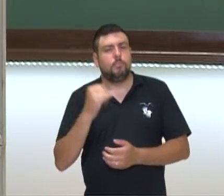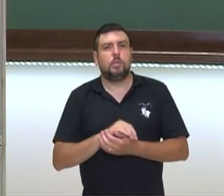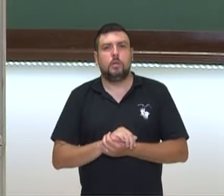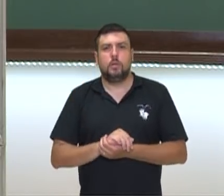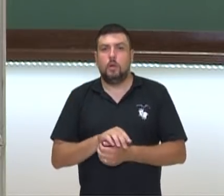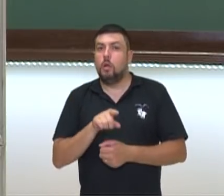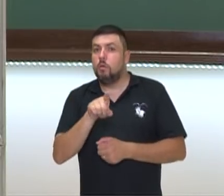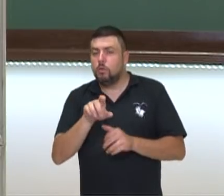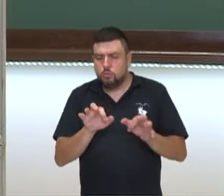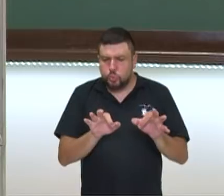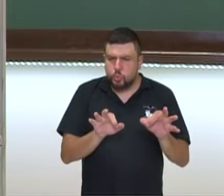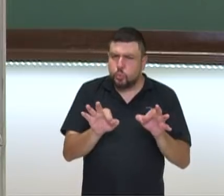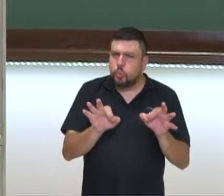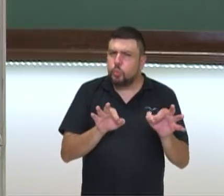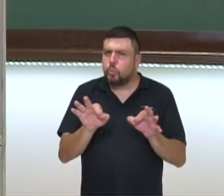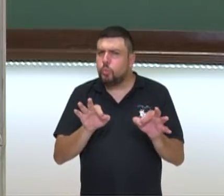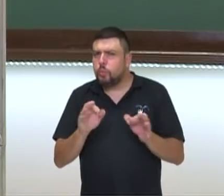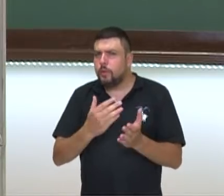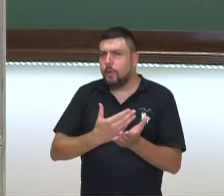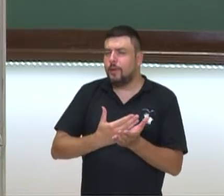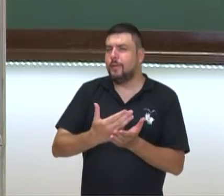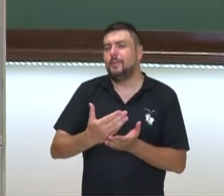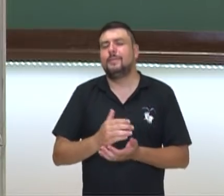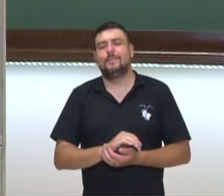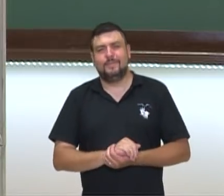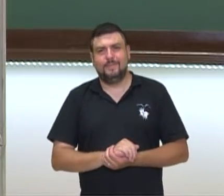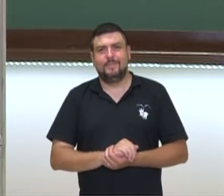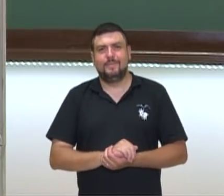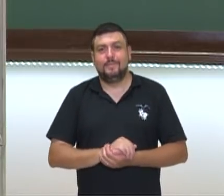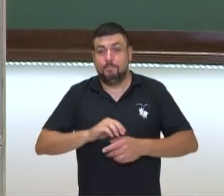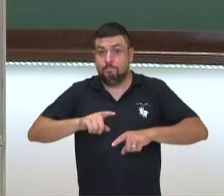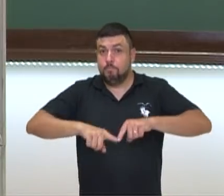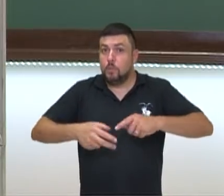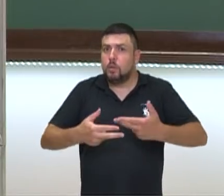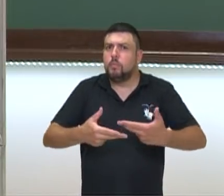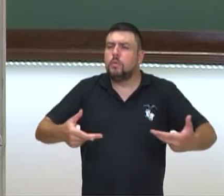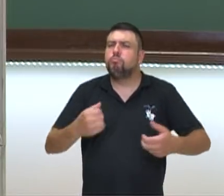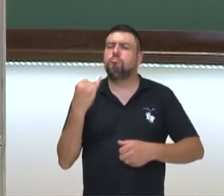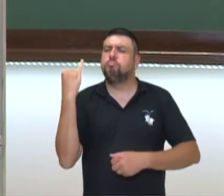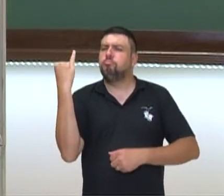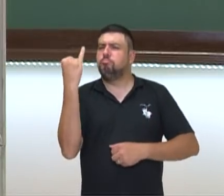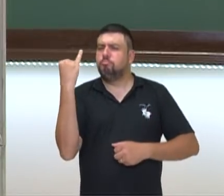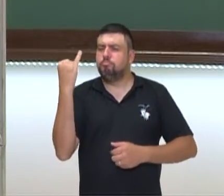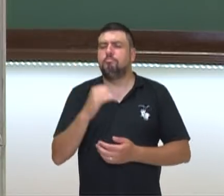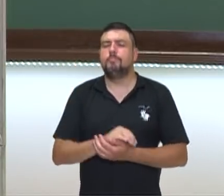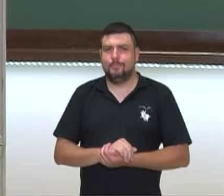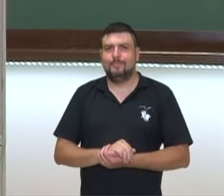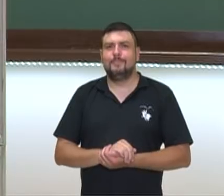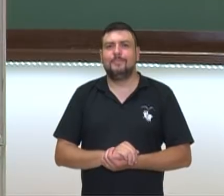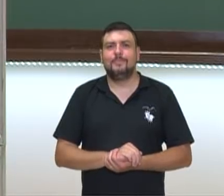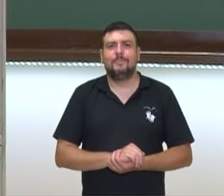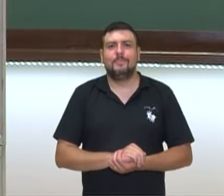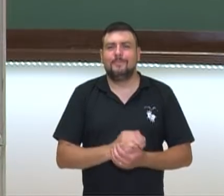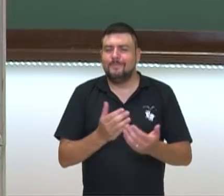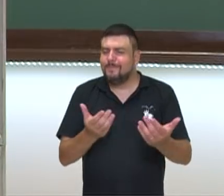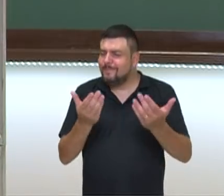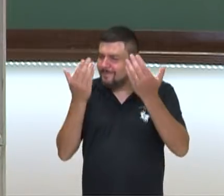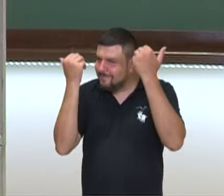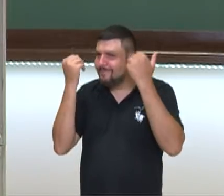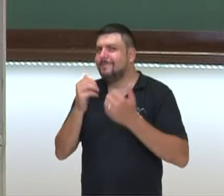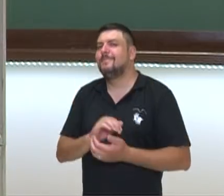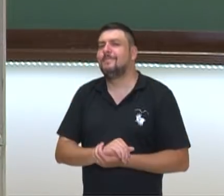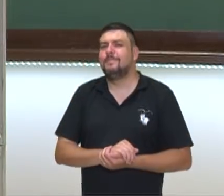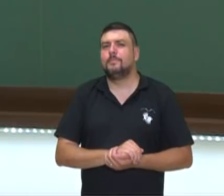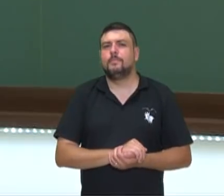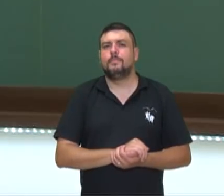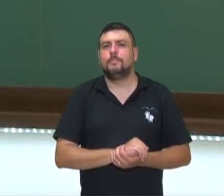tudo preparadinho aí para a gente poder começar, tá ok? Todo esse material vai ser muito importante, beleza? Bora começar então? Dá